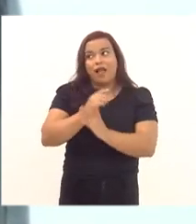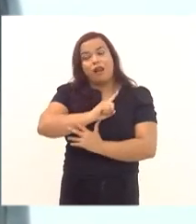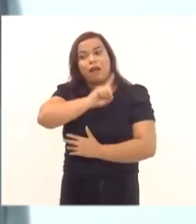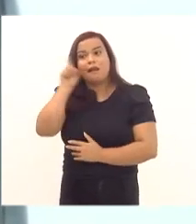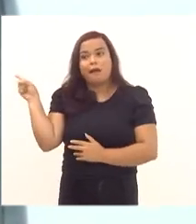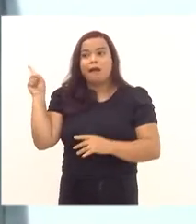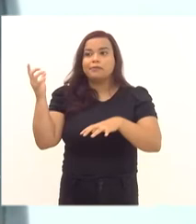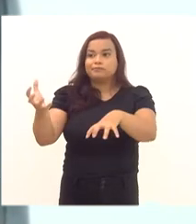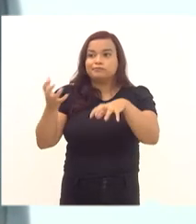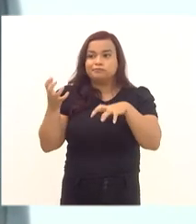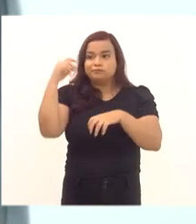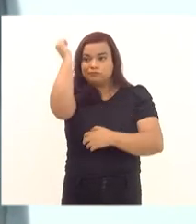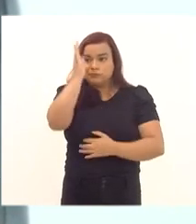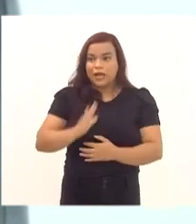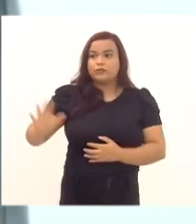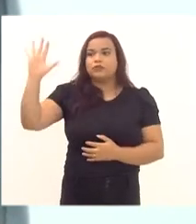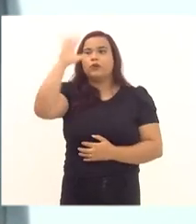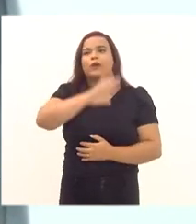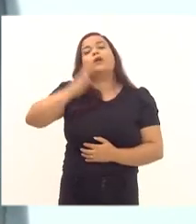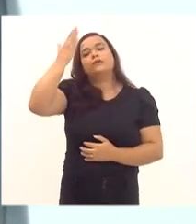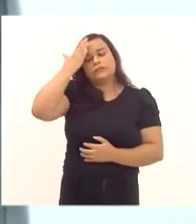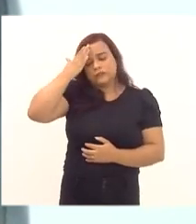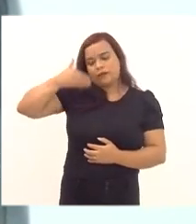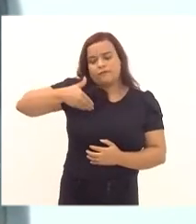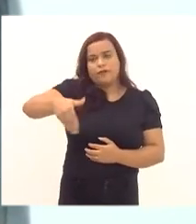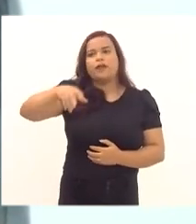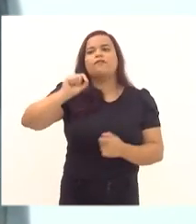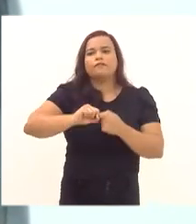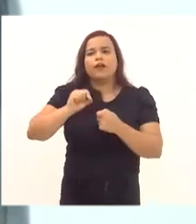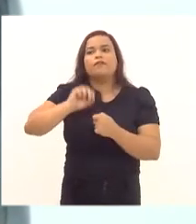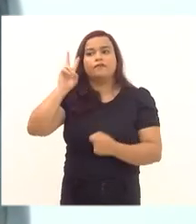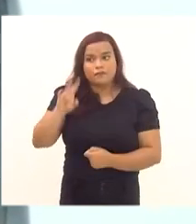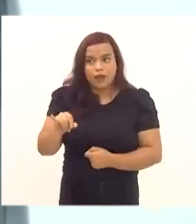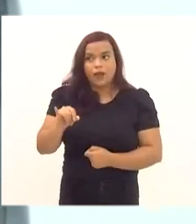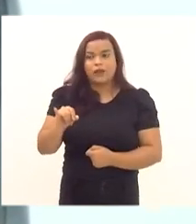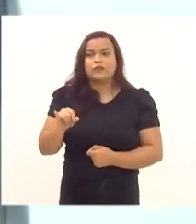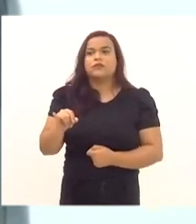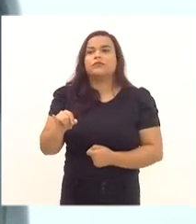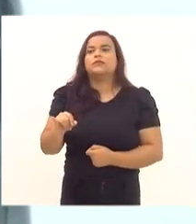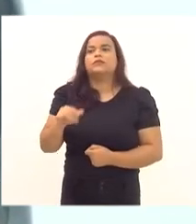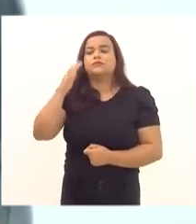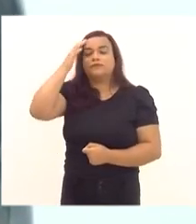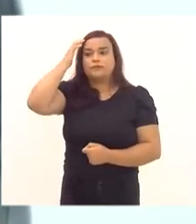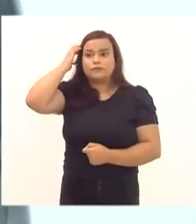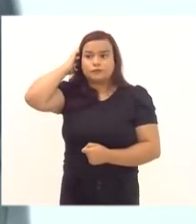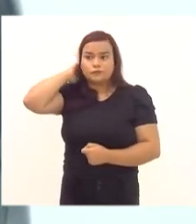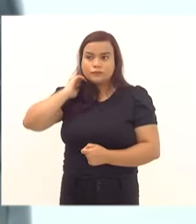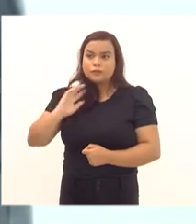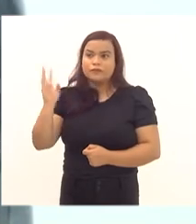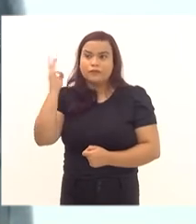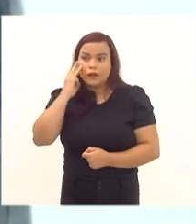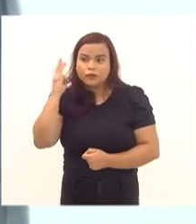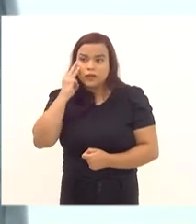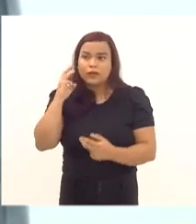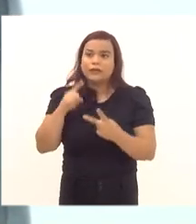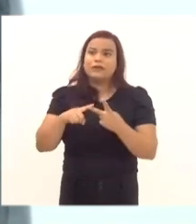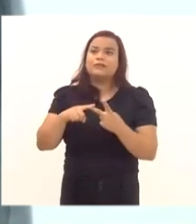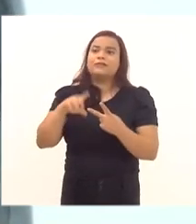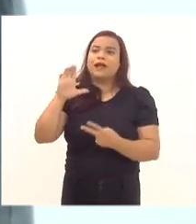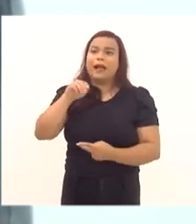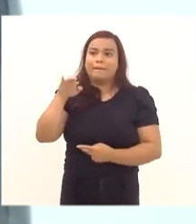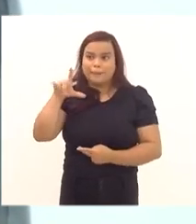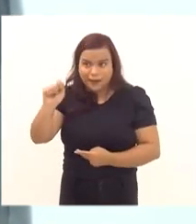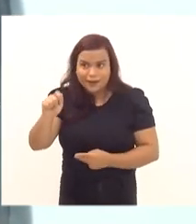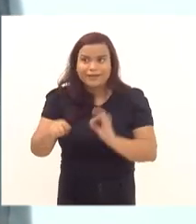Parlamento nacional e eu sei que isso vai ser feito senão não e vai ser feito né waldeck né A